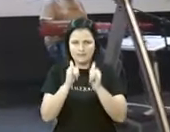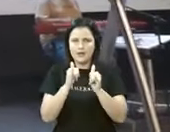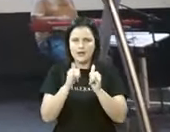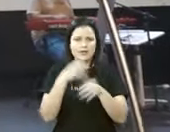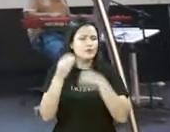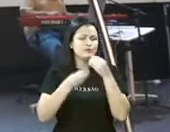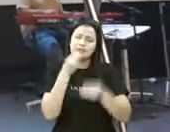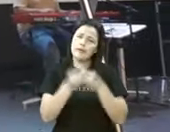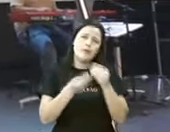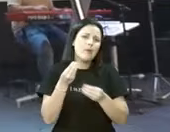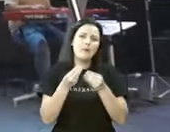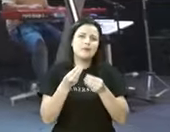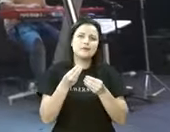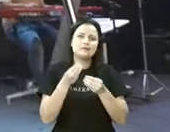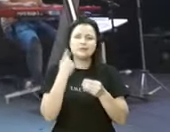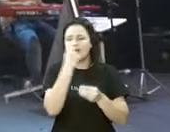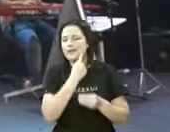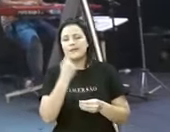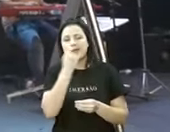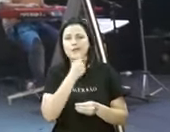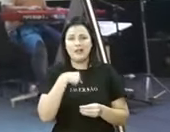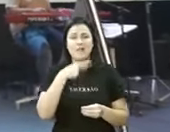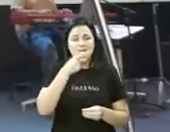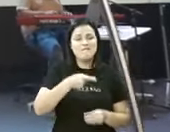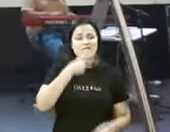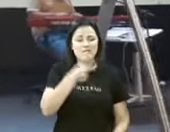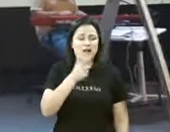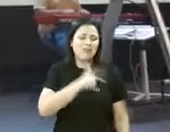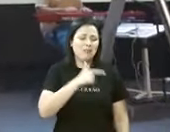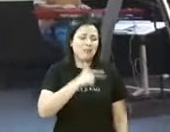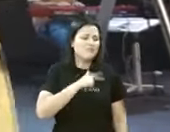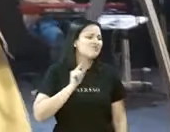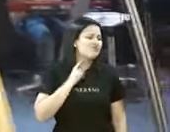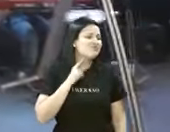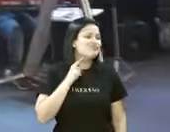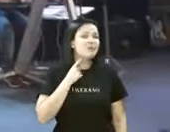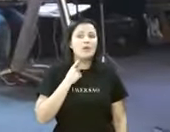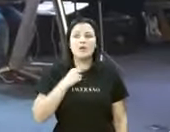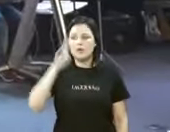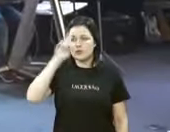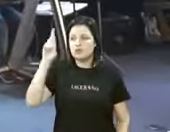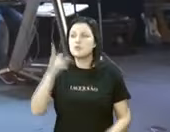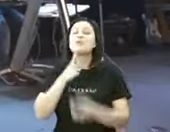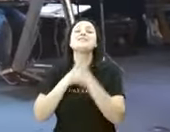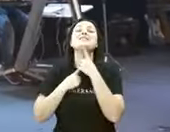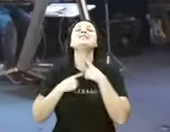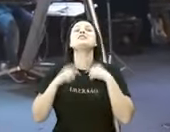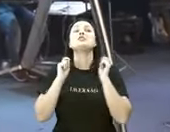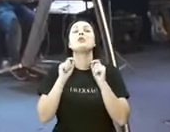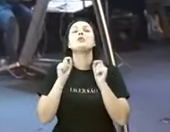minha boca é impura. Eu falo palavras impuras e o que o Senhor quer de mim é santidade. Não